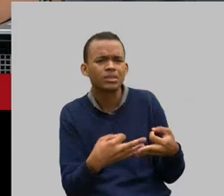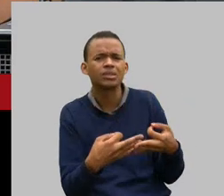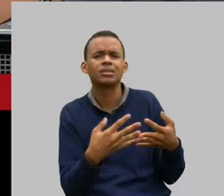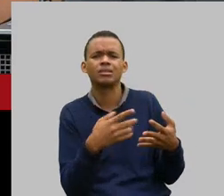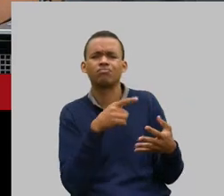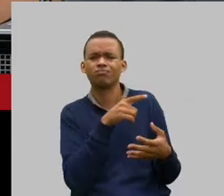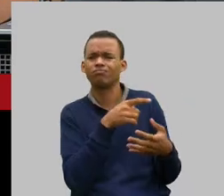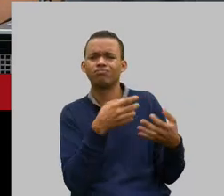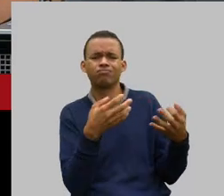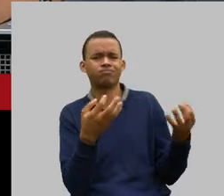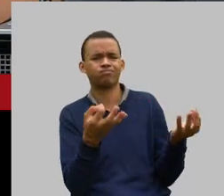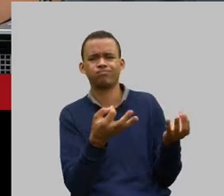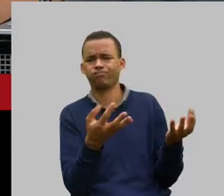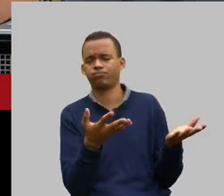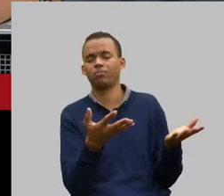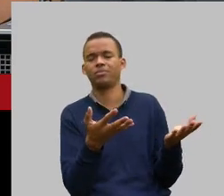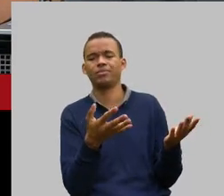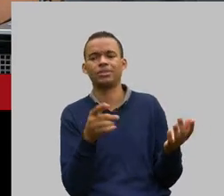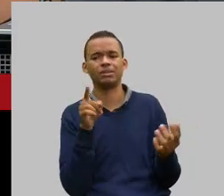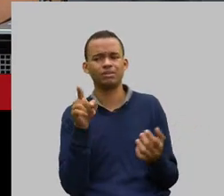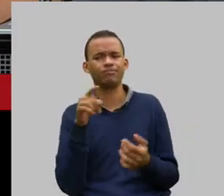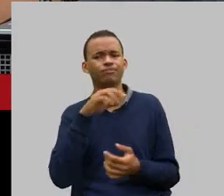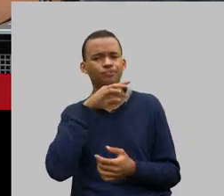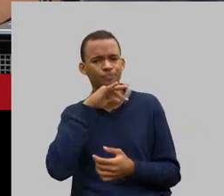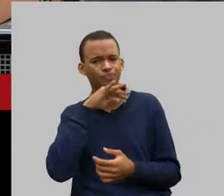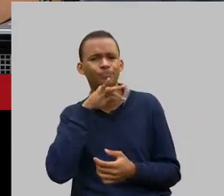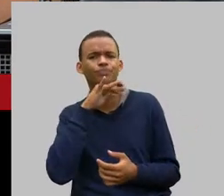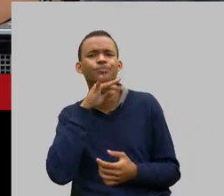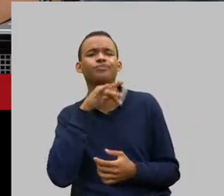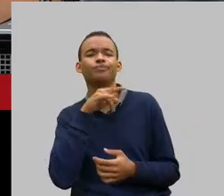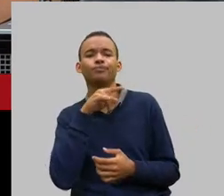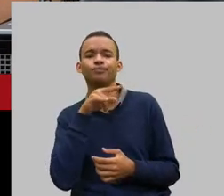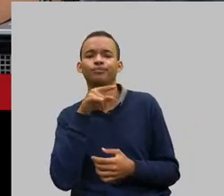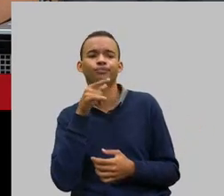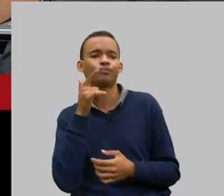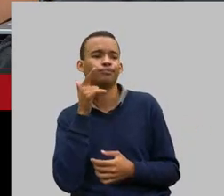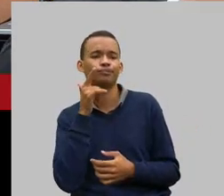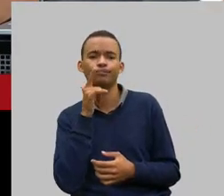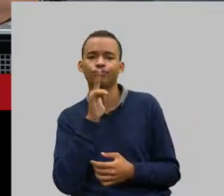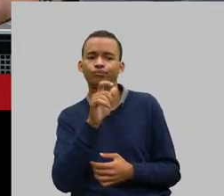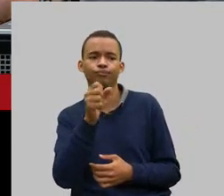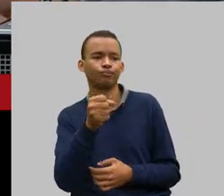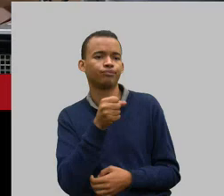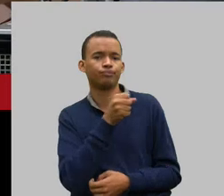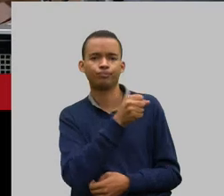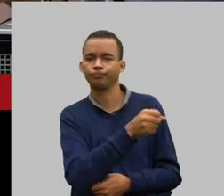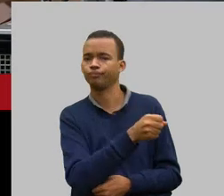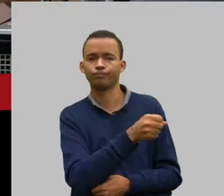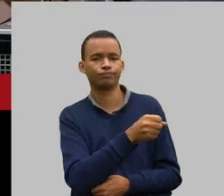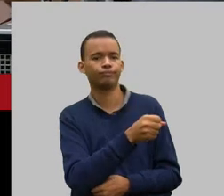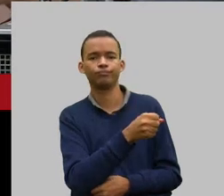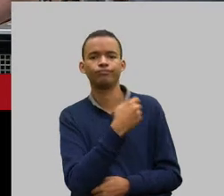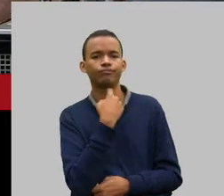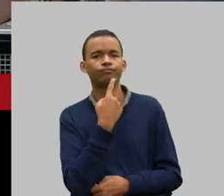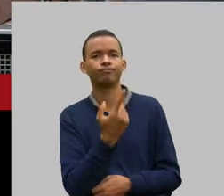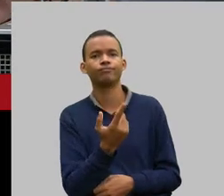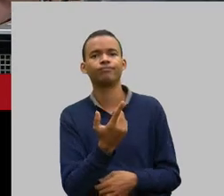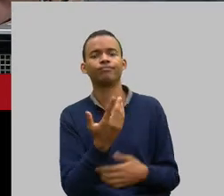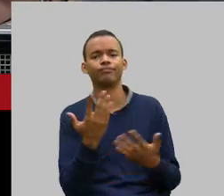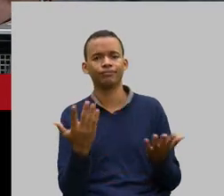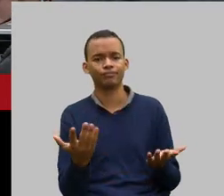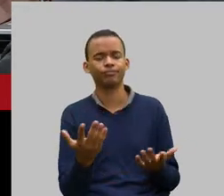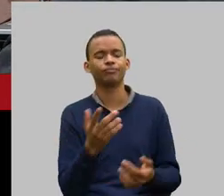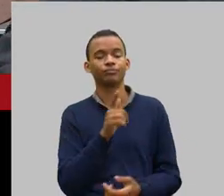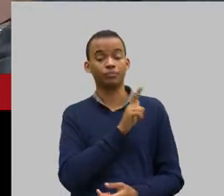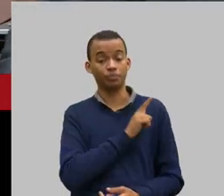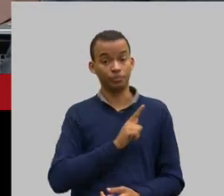covardia esse investimento não está lá eh Ainda bem que o governador ao saber disso pegou Eu e a